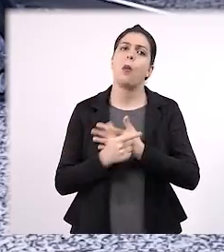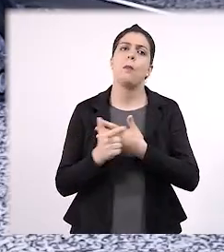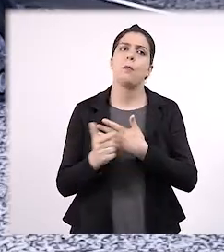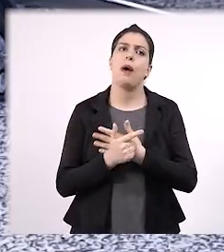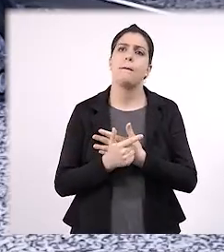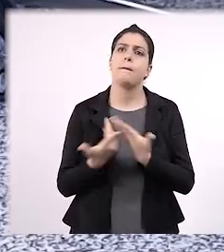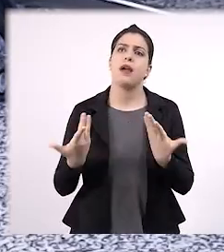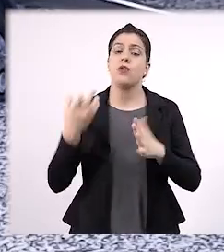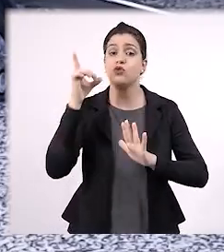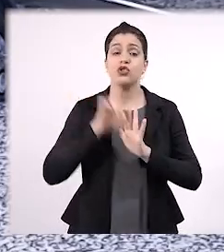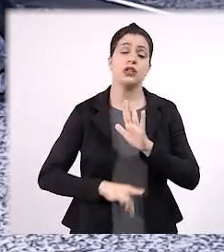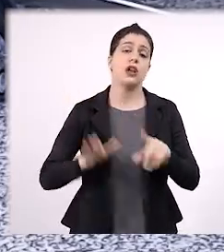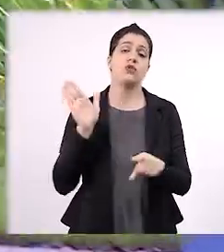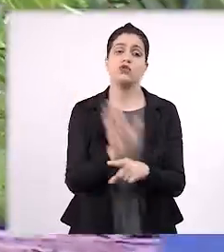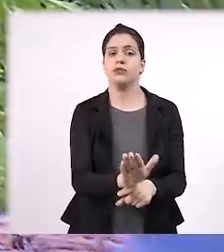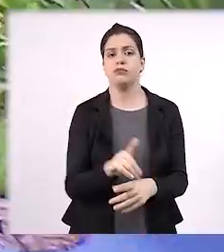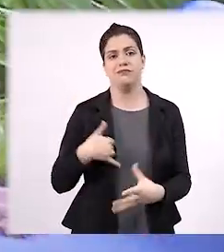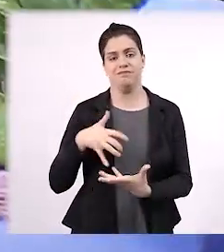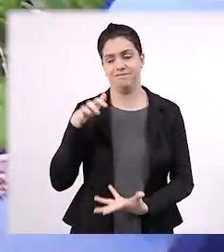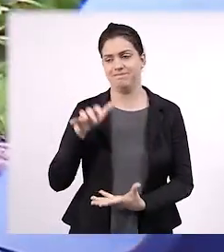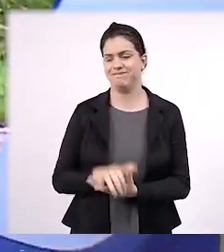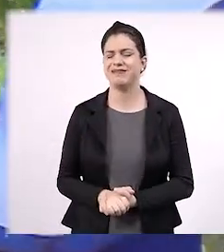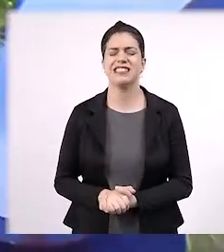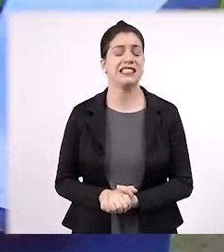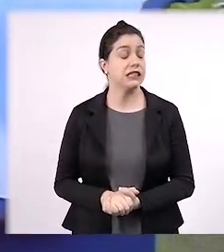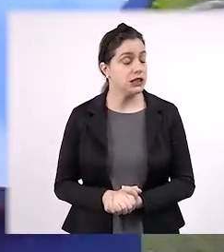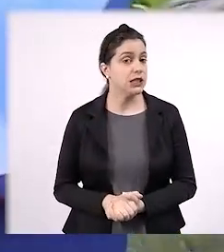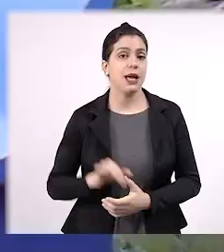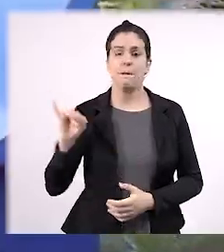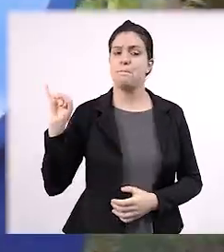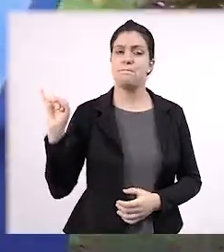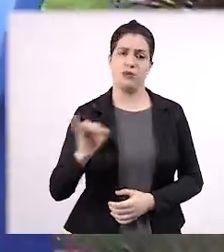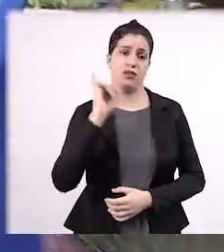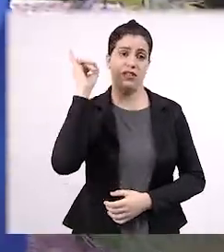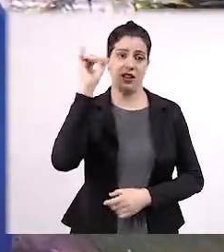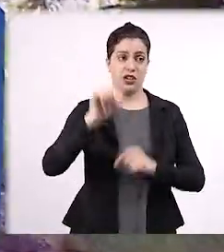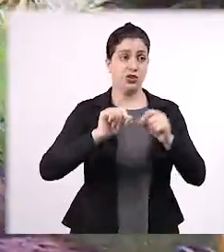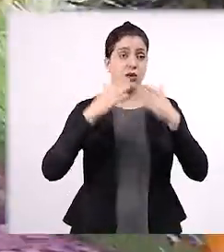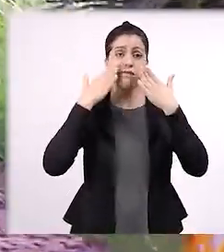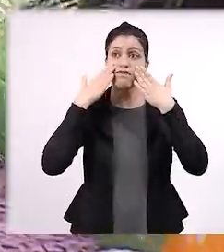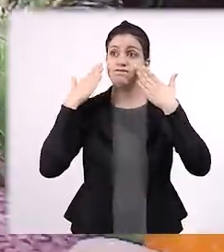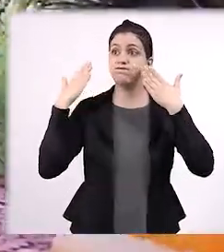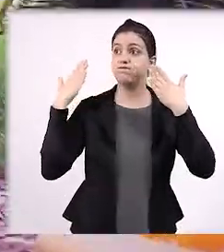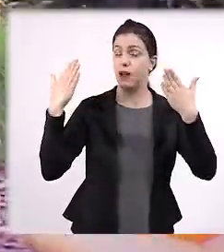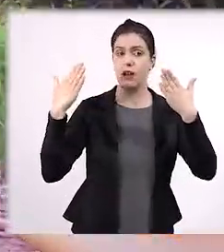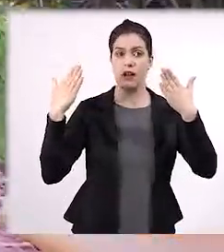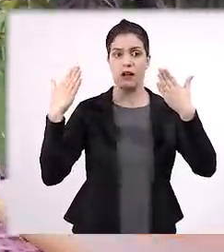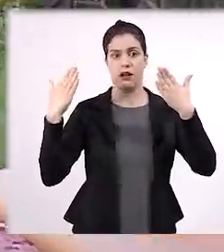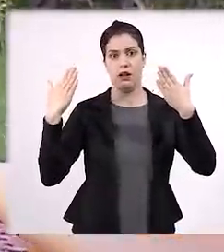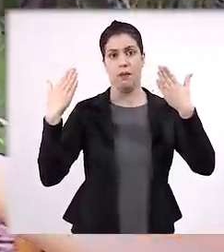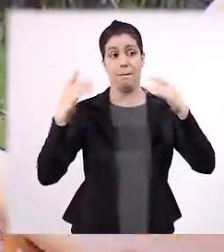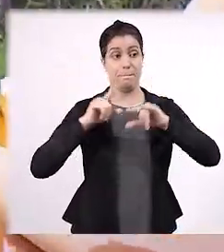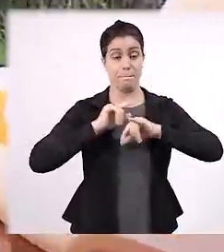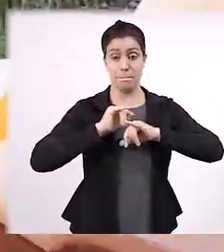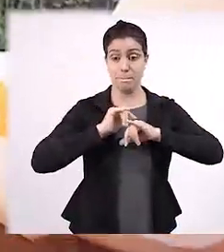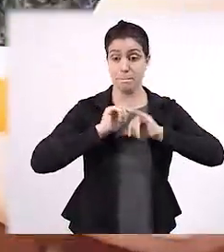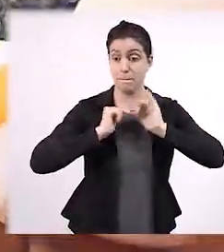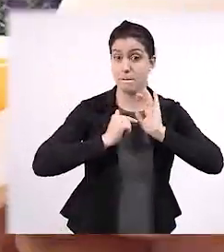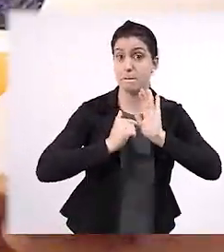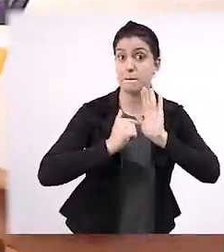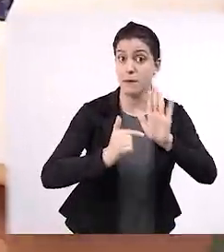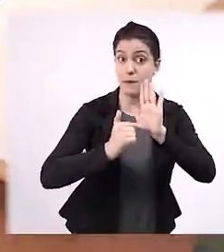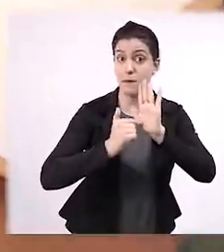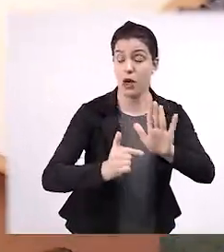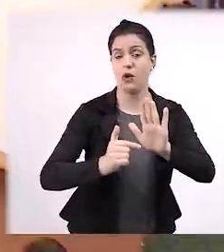na promoção dos direitos do idoso? Eu acho extremamente importante, Radamés, a visibilidade que é dada aos direitos